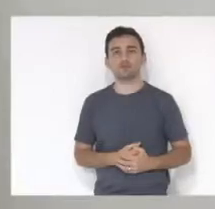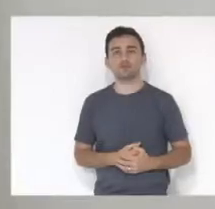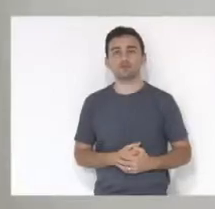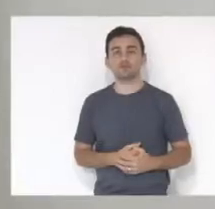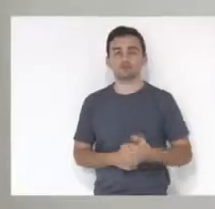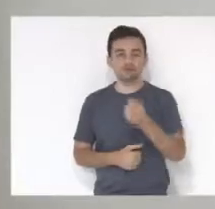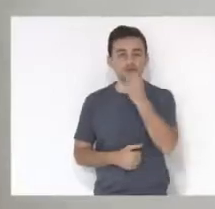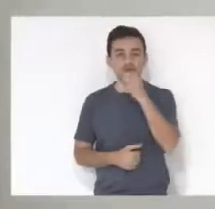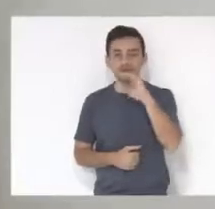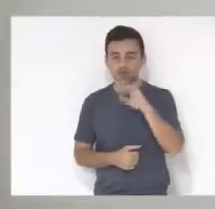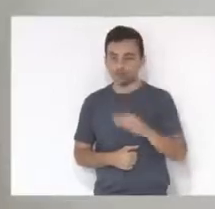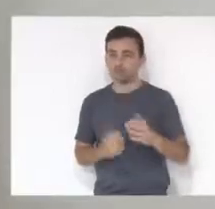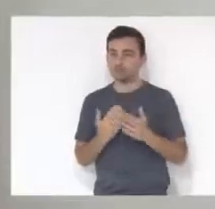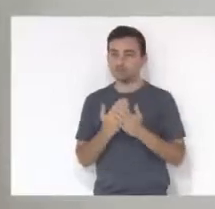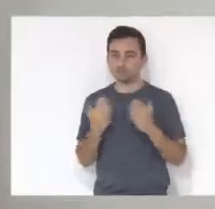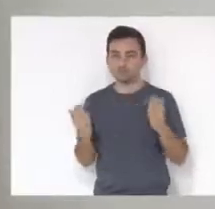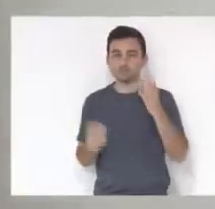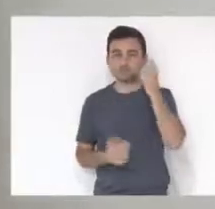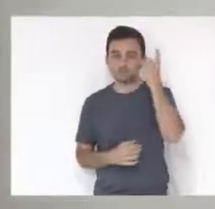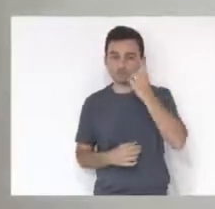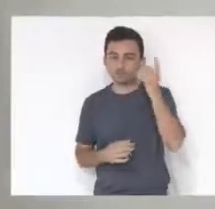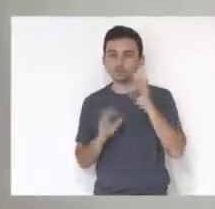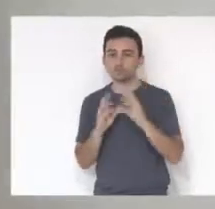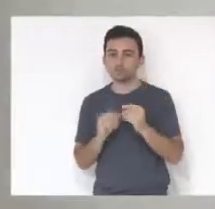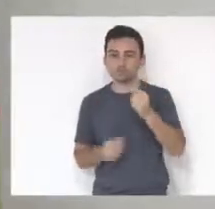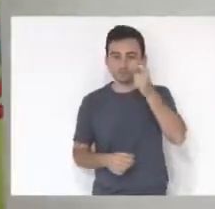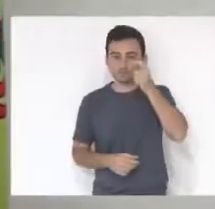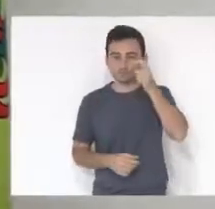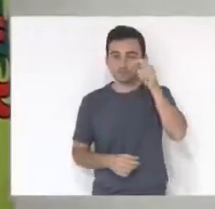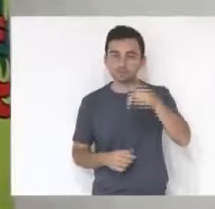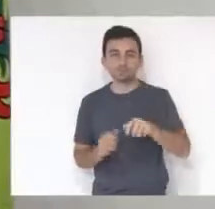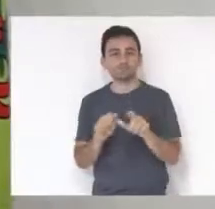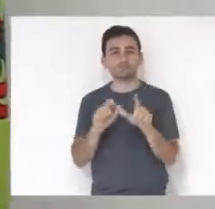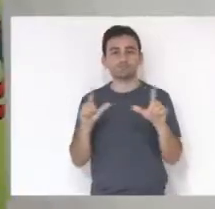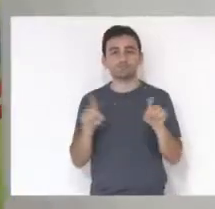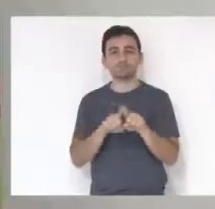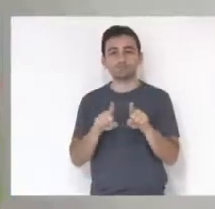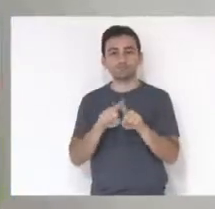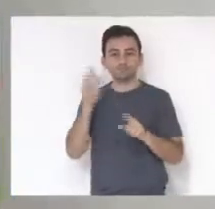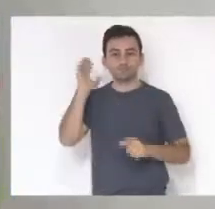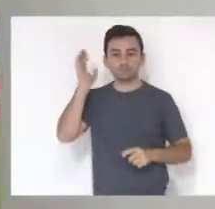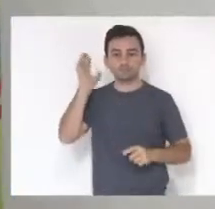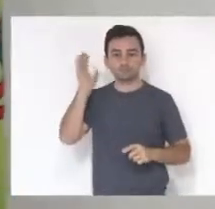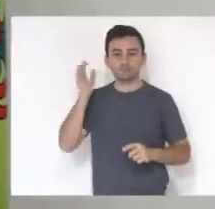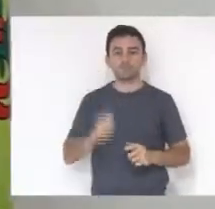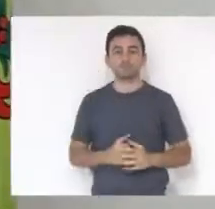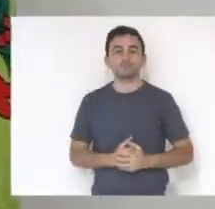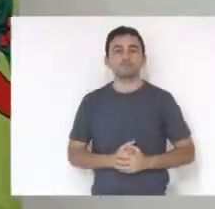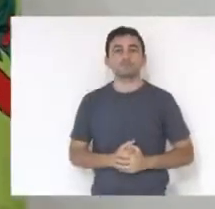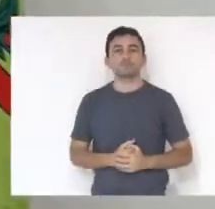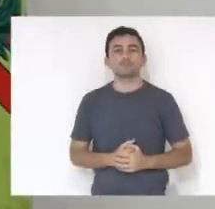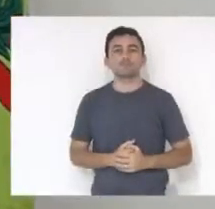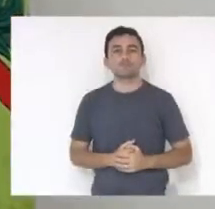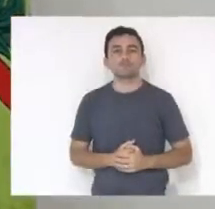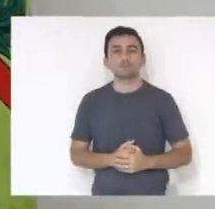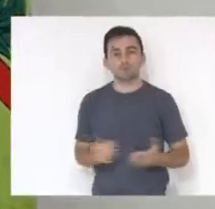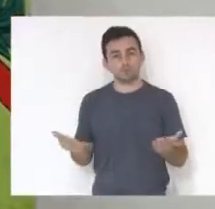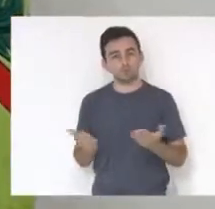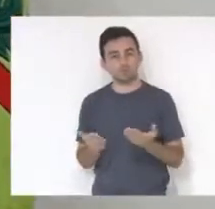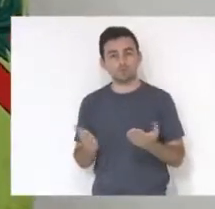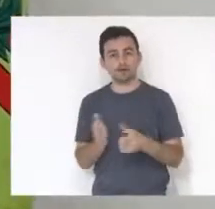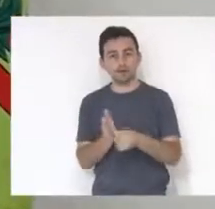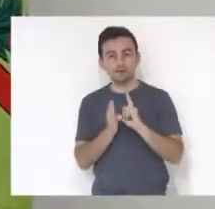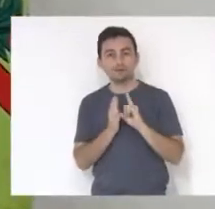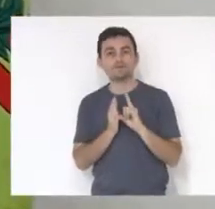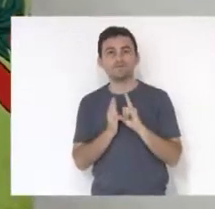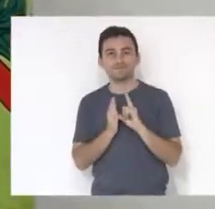Boa tarde aos senhores deputados, aqueles que nos assistem pela TVAL e que nos ouvem pela rádio da Alesc. Hoje, mais cedo, como já mencionado